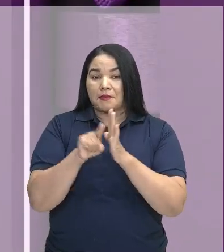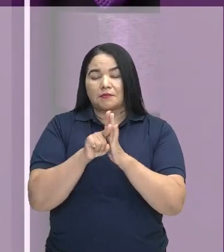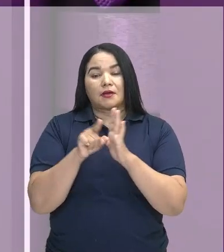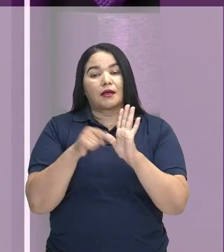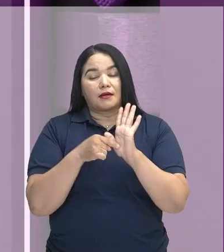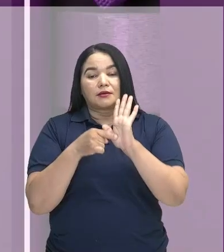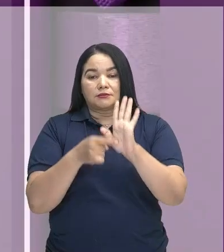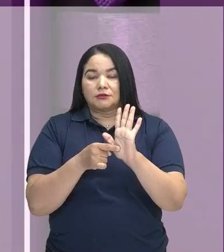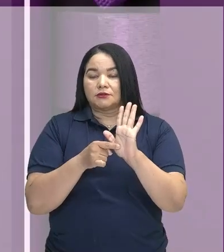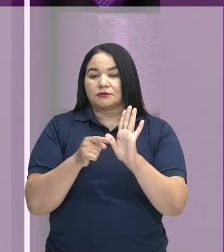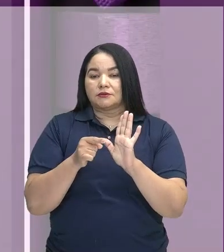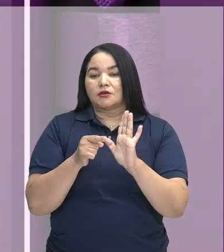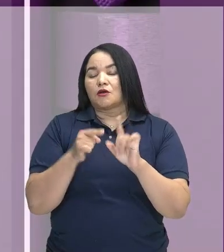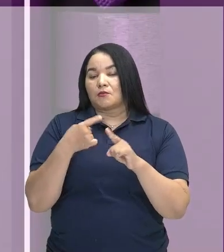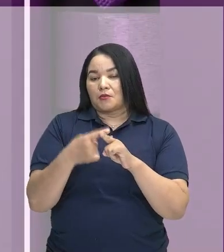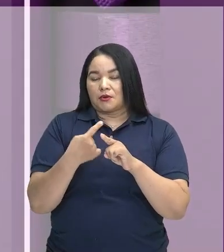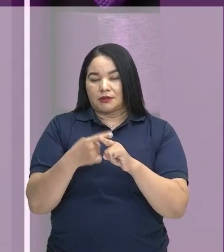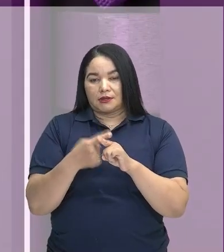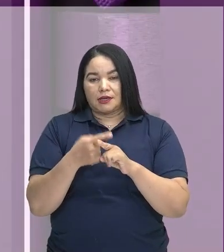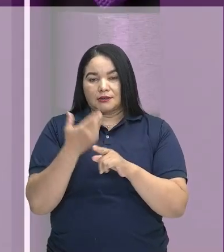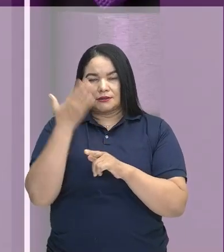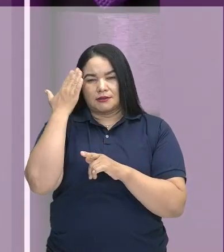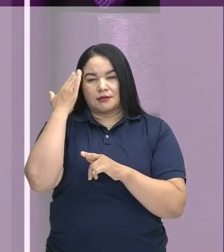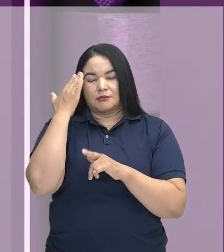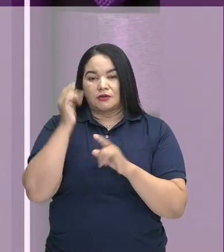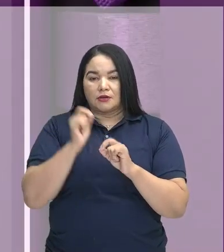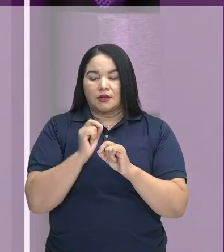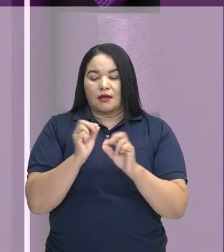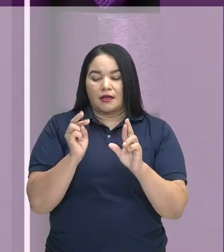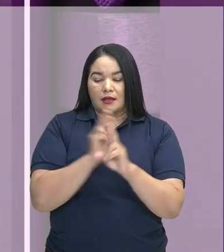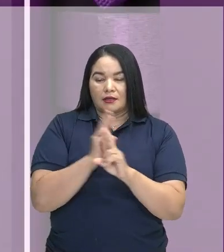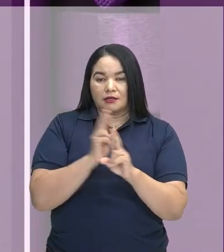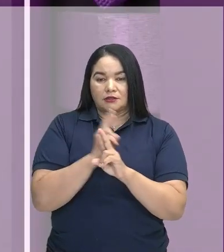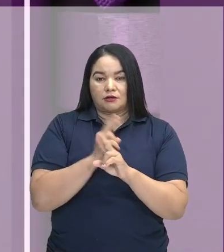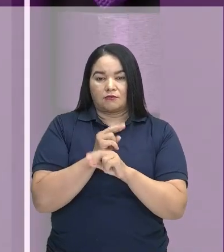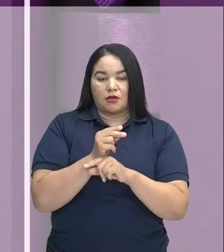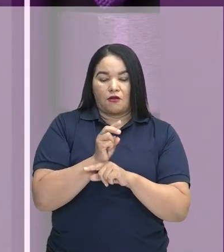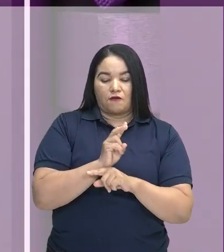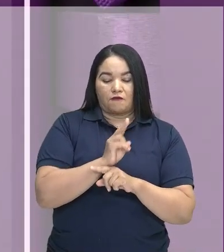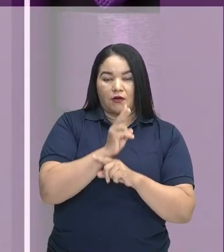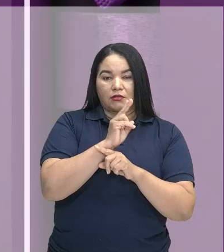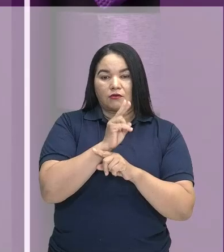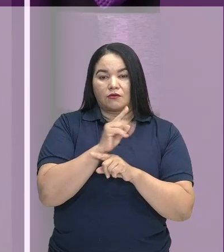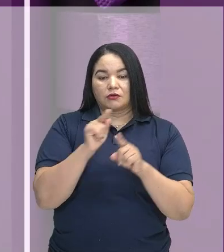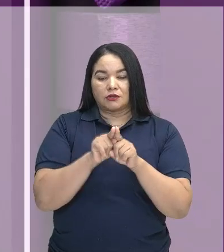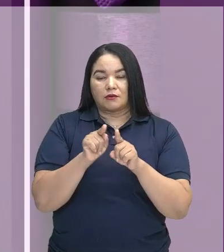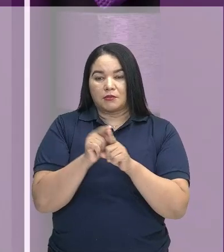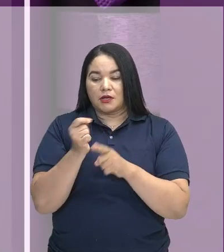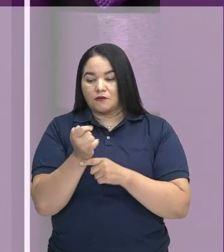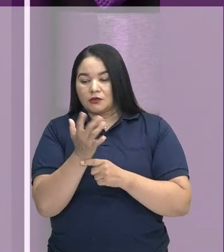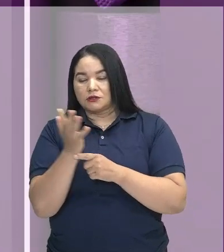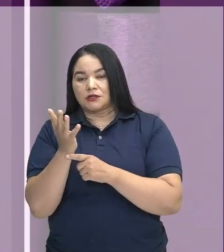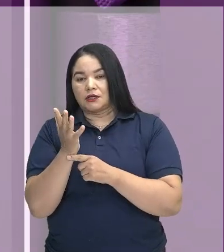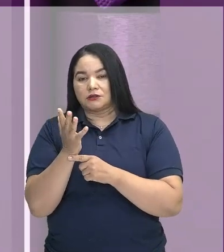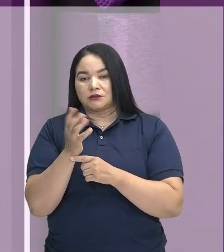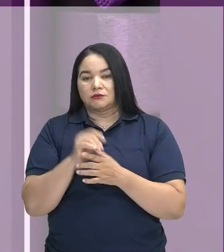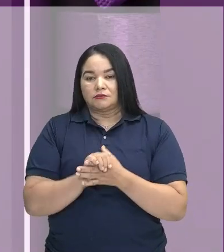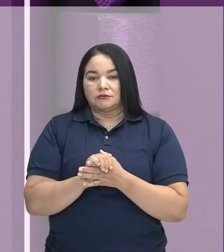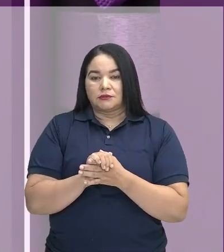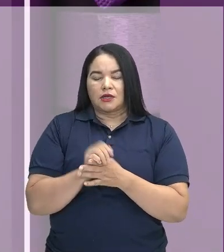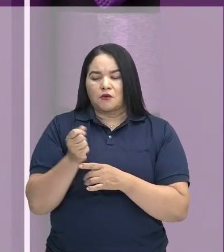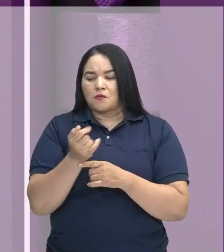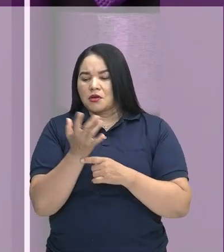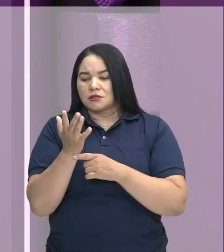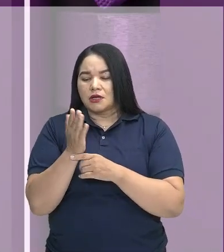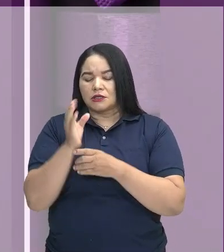nós vamos saber qual é a relação existente entre o preço, né, e o volume. Quanto custa, então, cada ml, né?